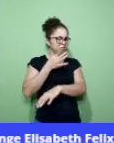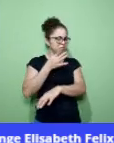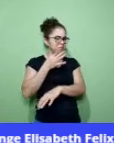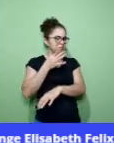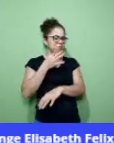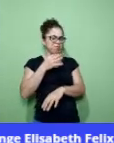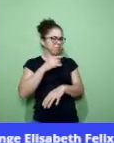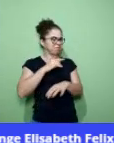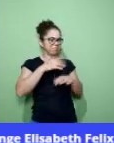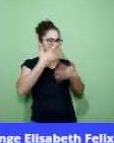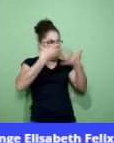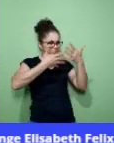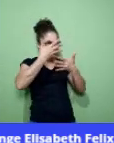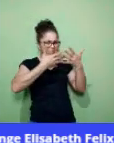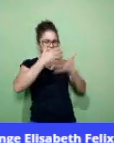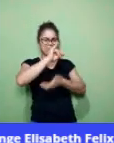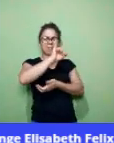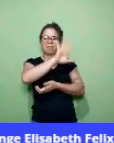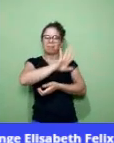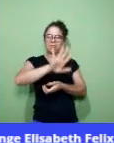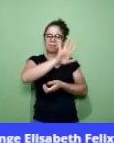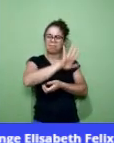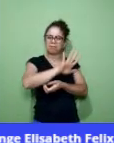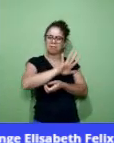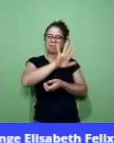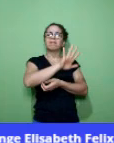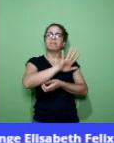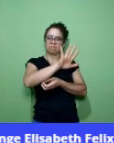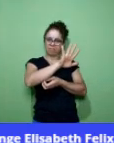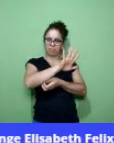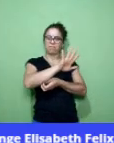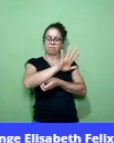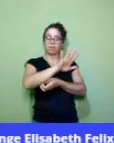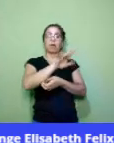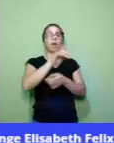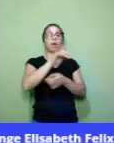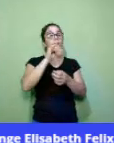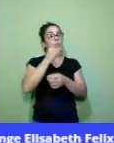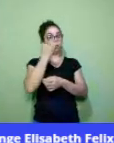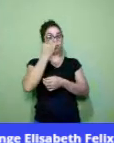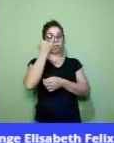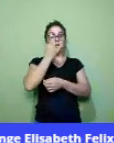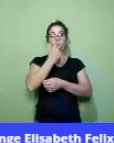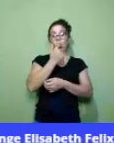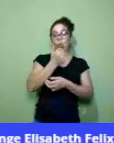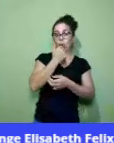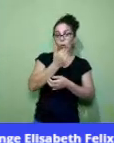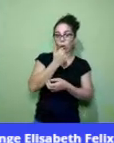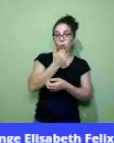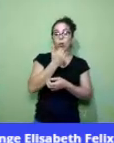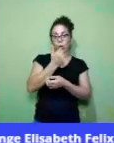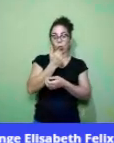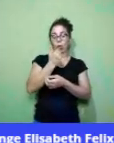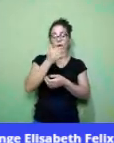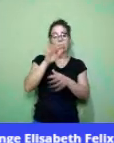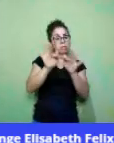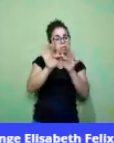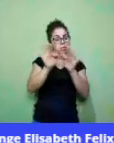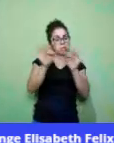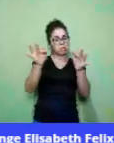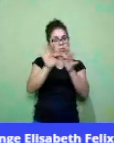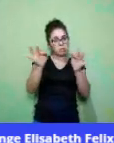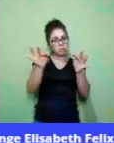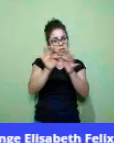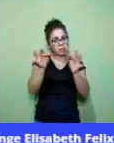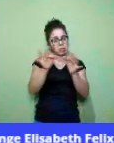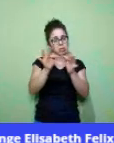coloca, você não consegue compreender direito aquela imagem. Então, sempre dá uma importância ao fato de